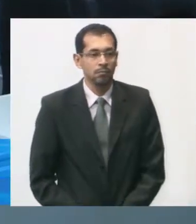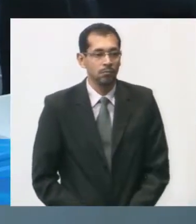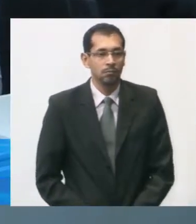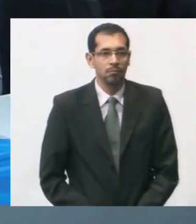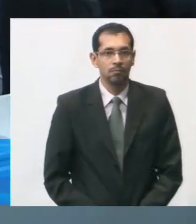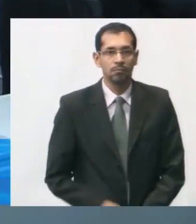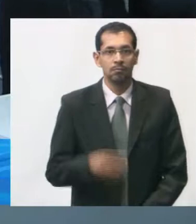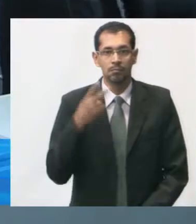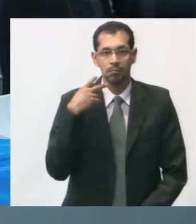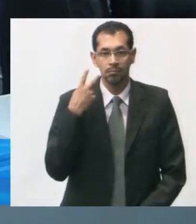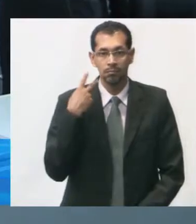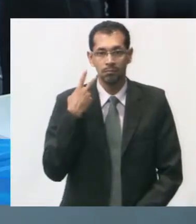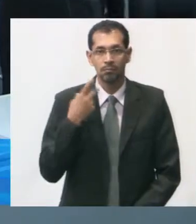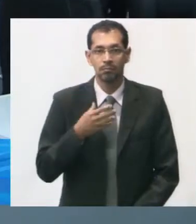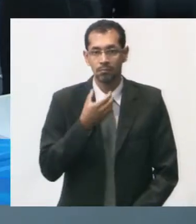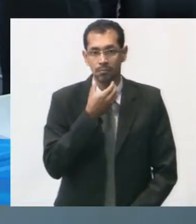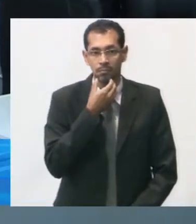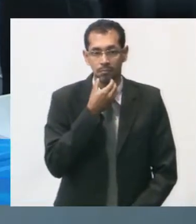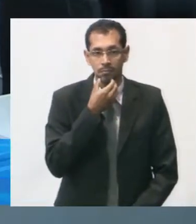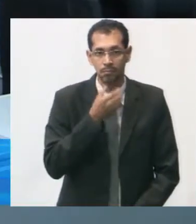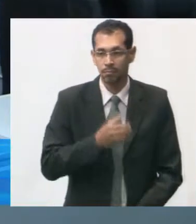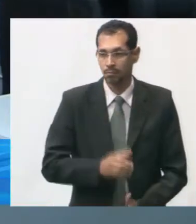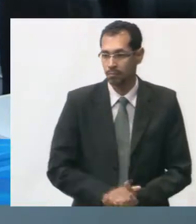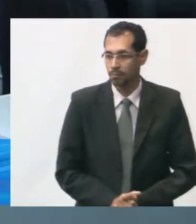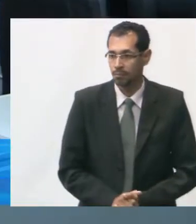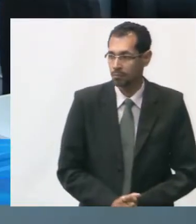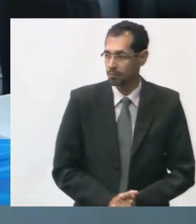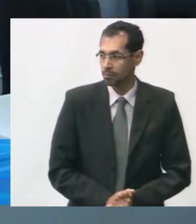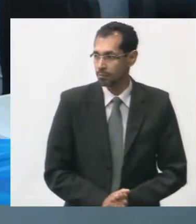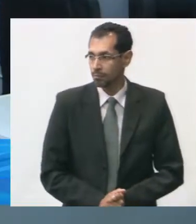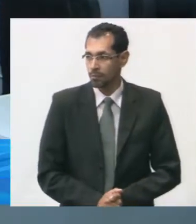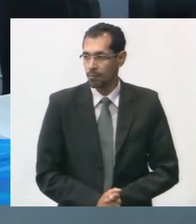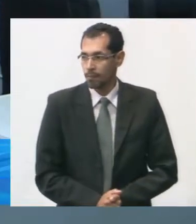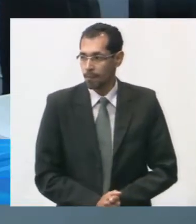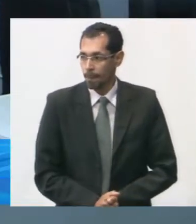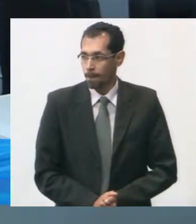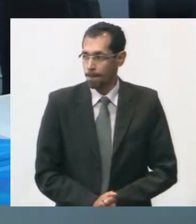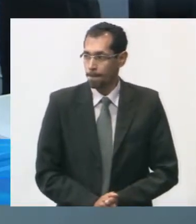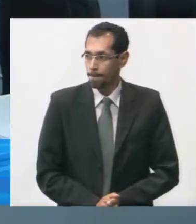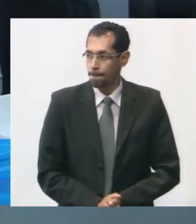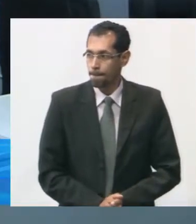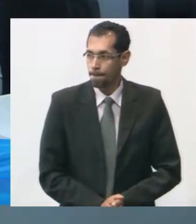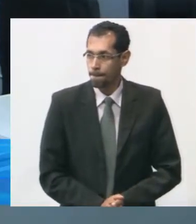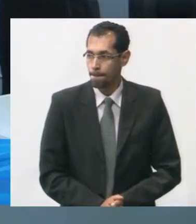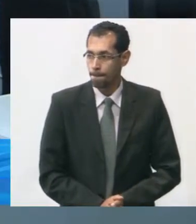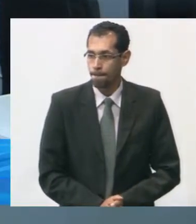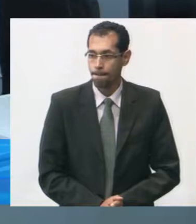Presidente Sandro Parrini, você poderia me inscrever? Por favor.